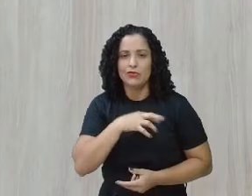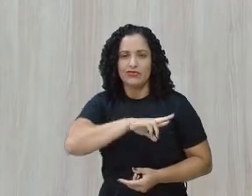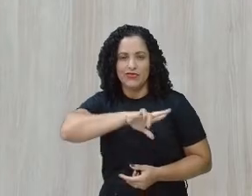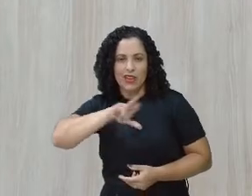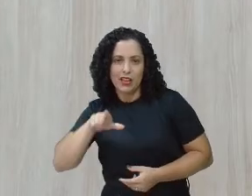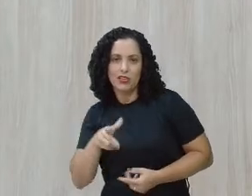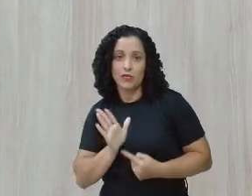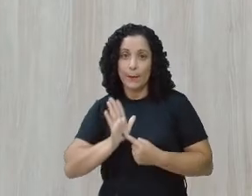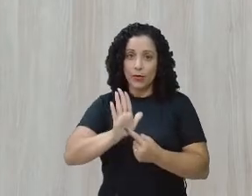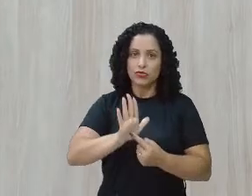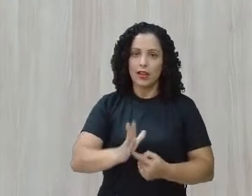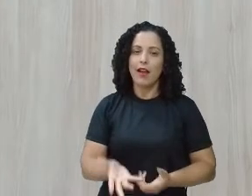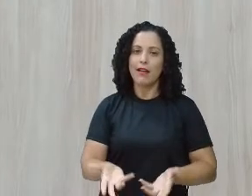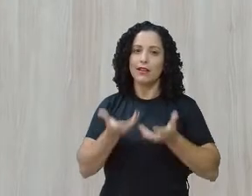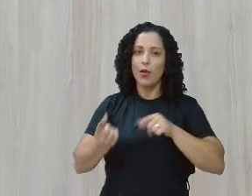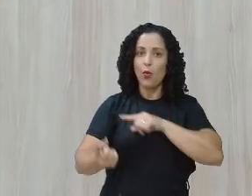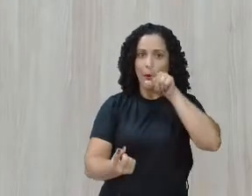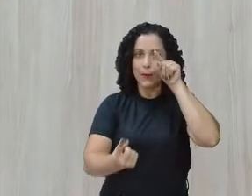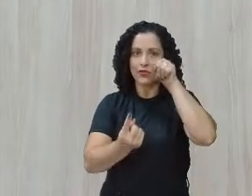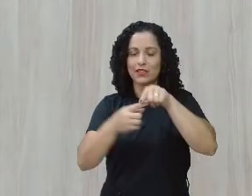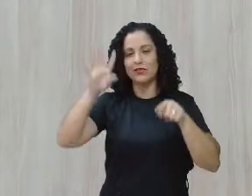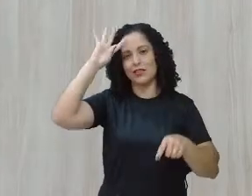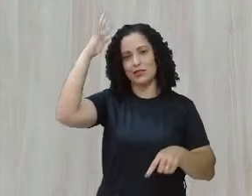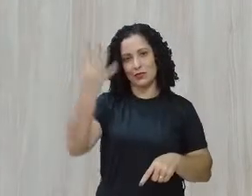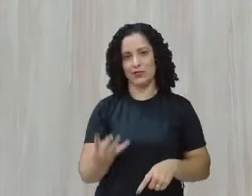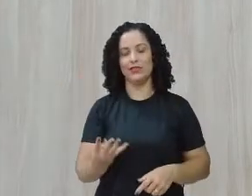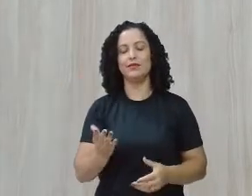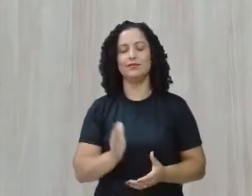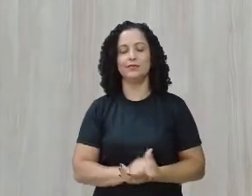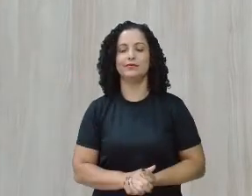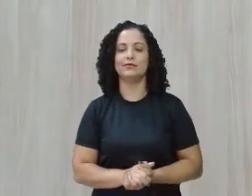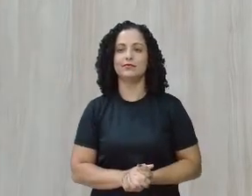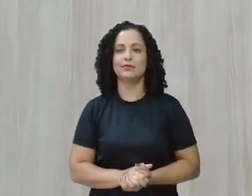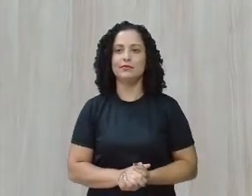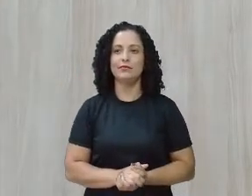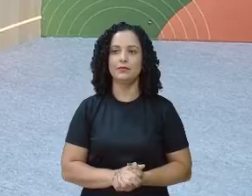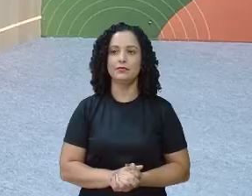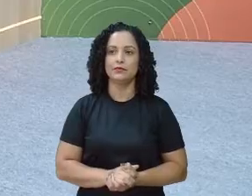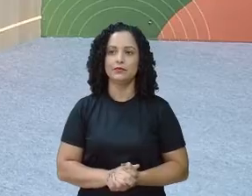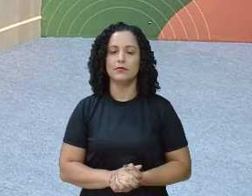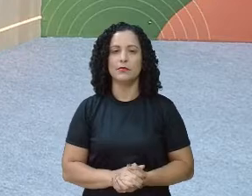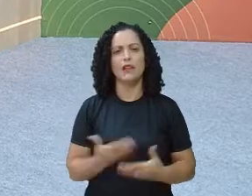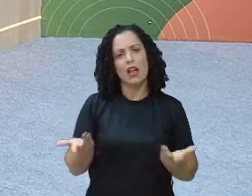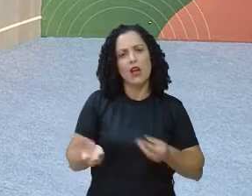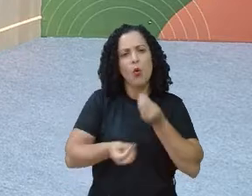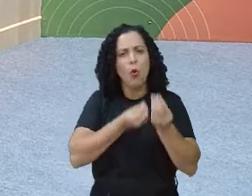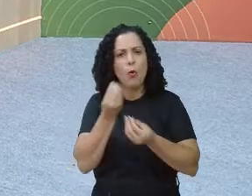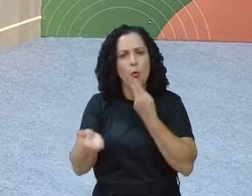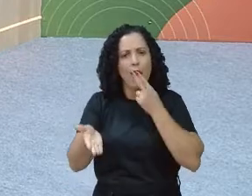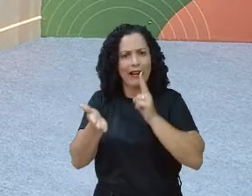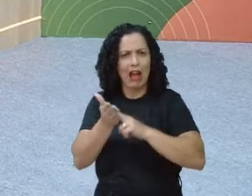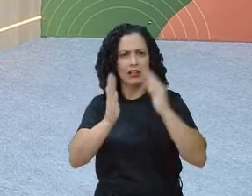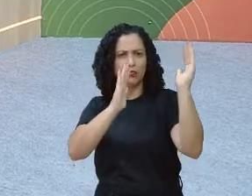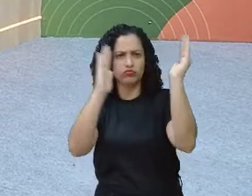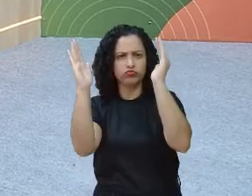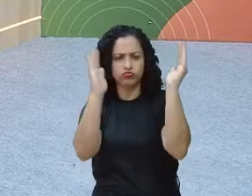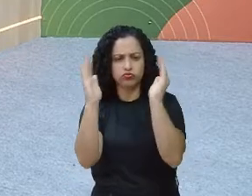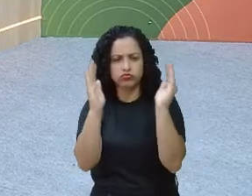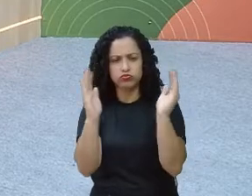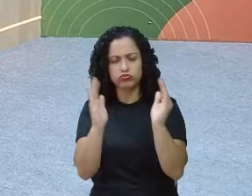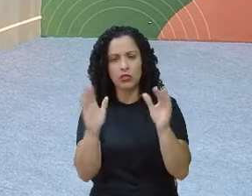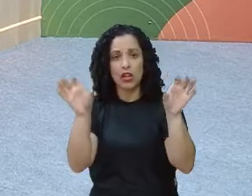aí tentar resolver da melhor forma possível. A estrutura da carta de reclamação, Vivi, a gente